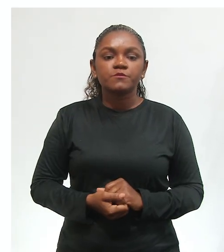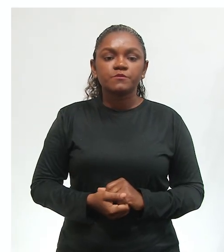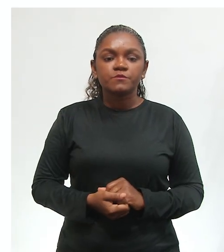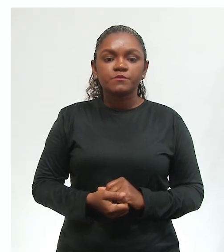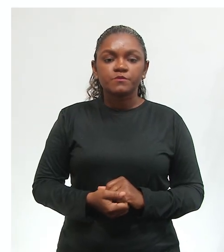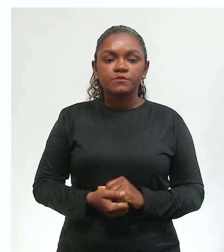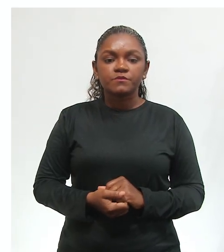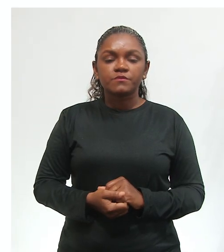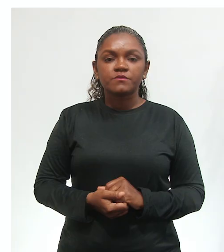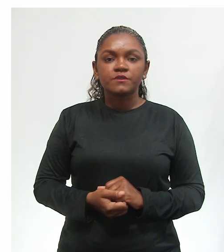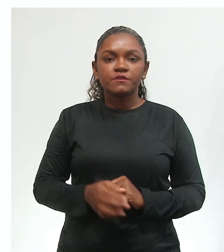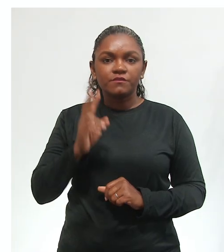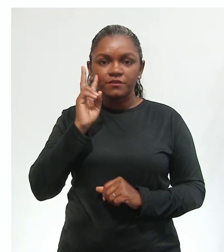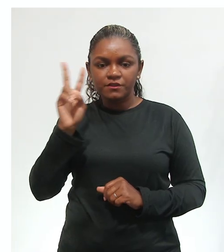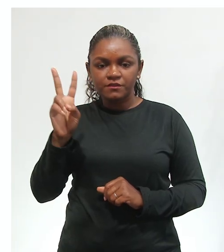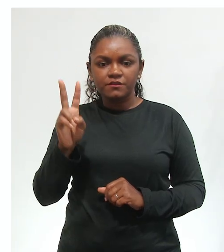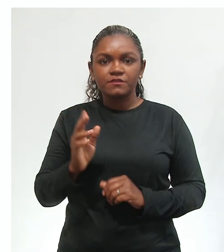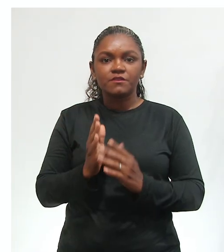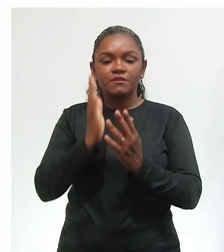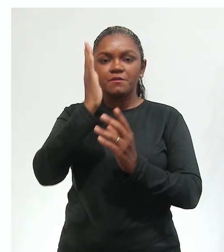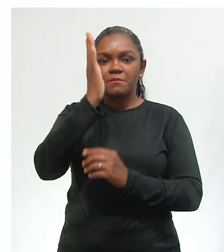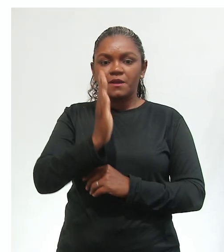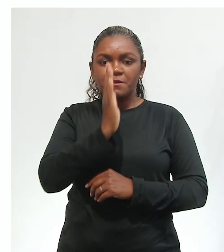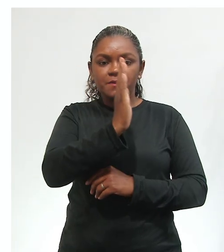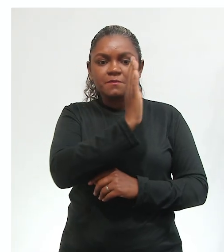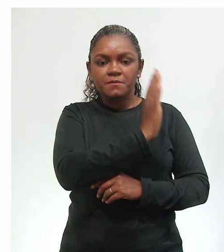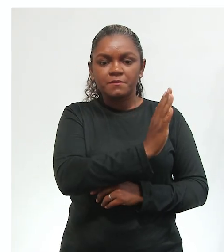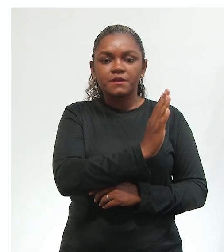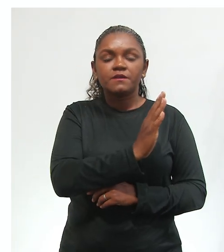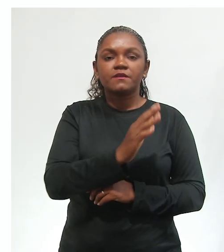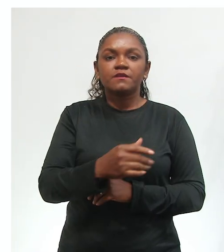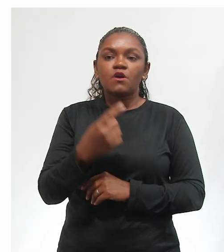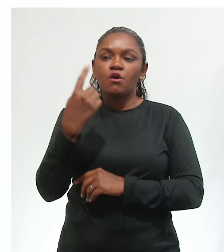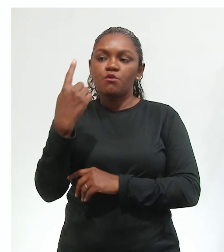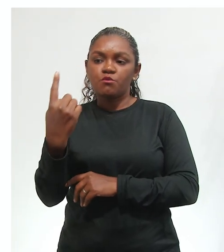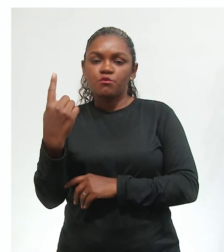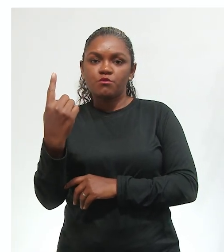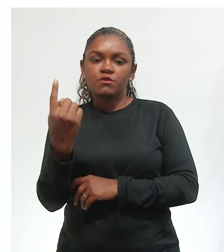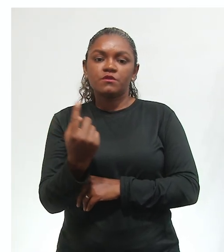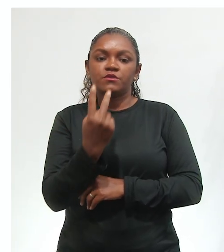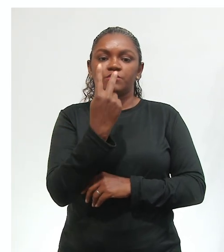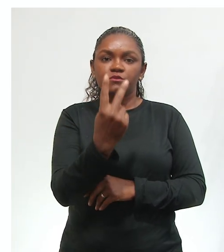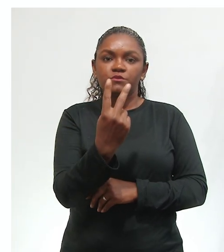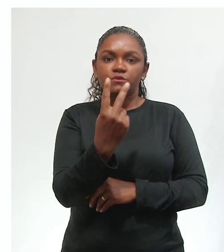uma dezena com 2 unidades.